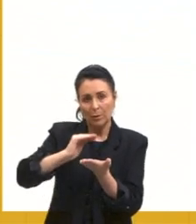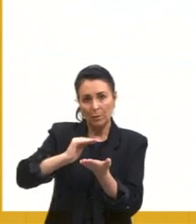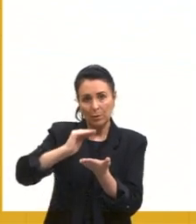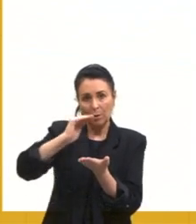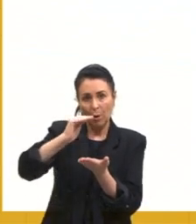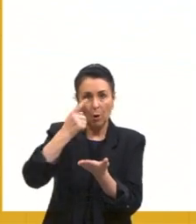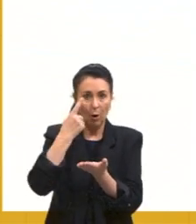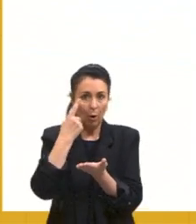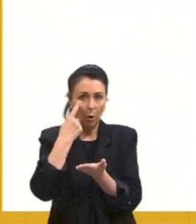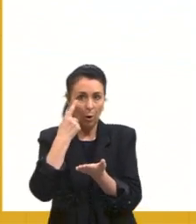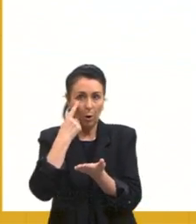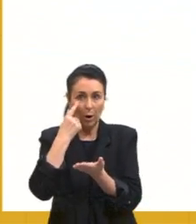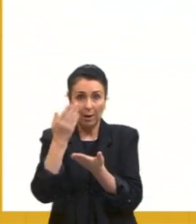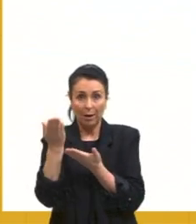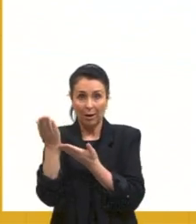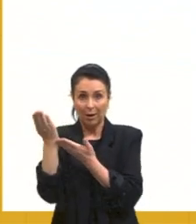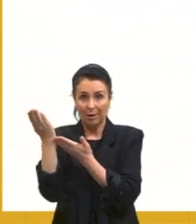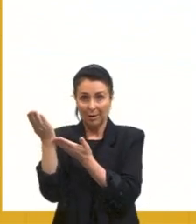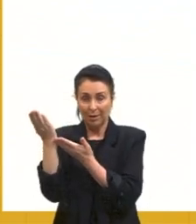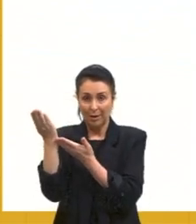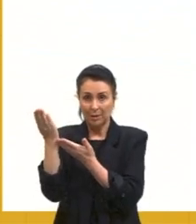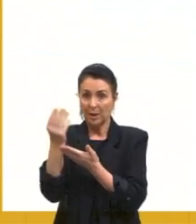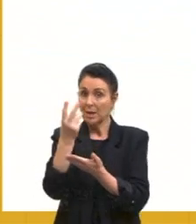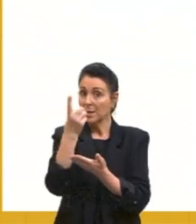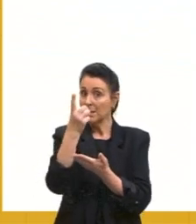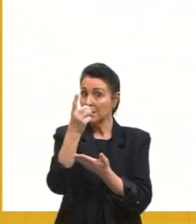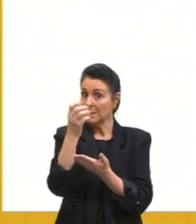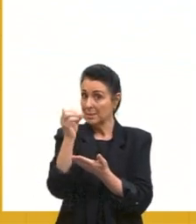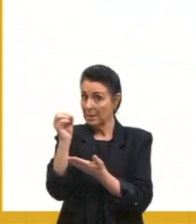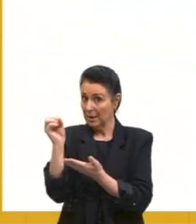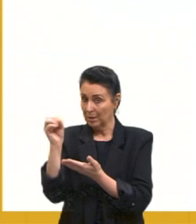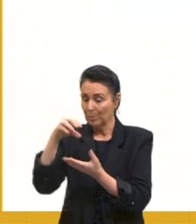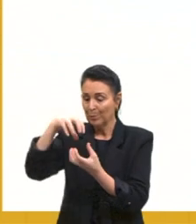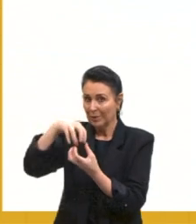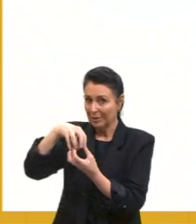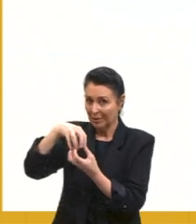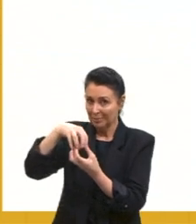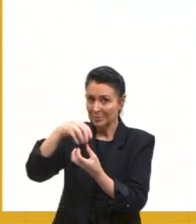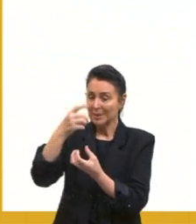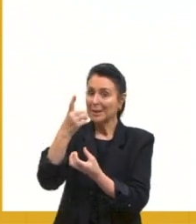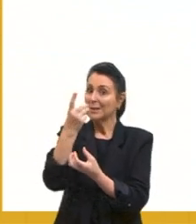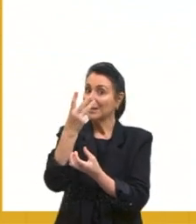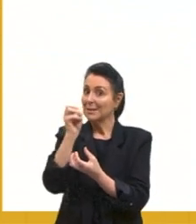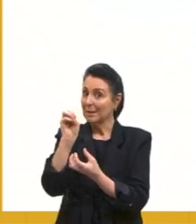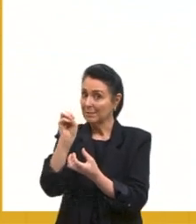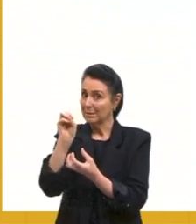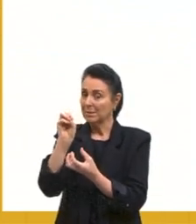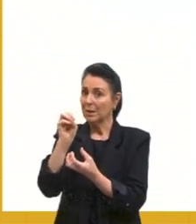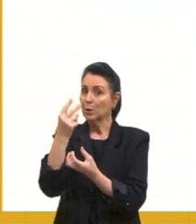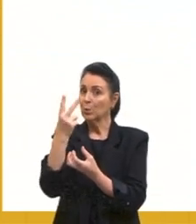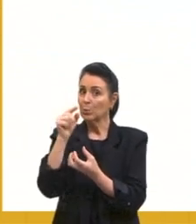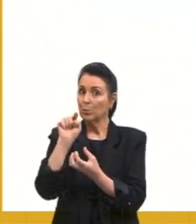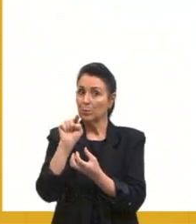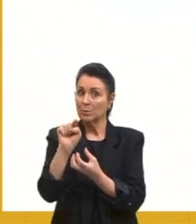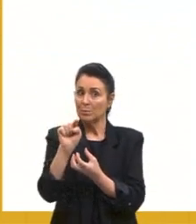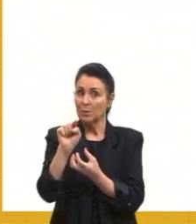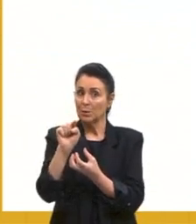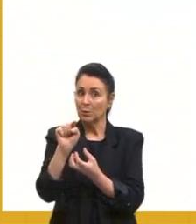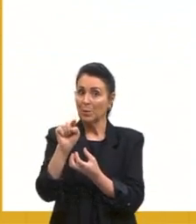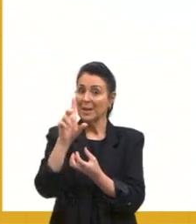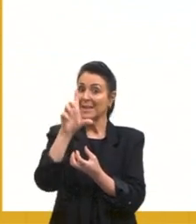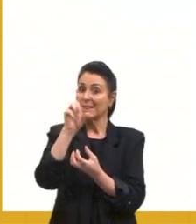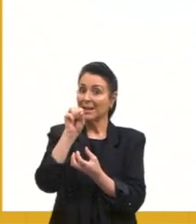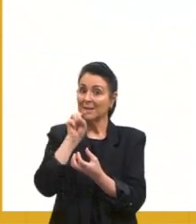ali, 100 bolinhas, 300 bolinhas, 1.000 bolinhas, 2.000 bolinhas e